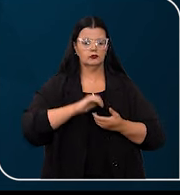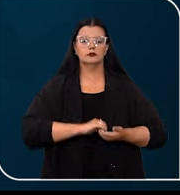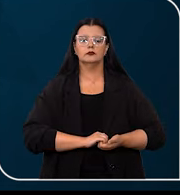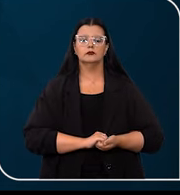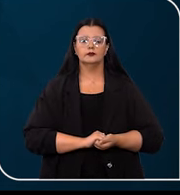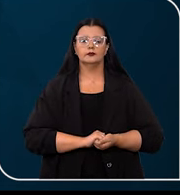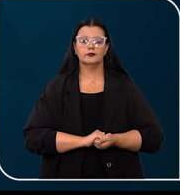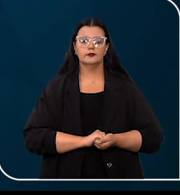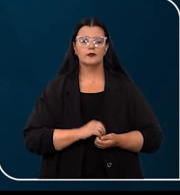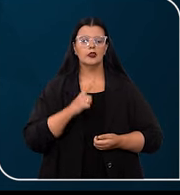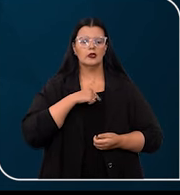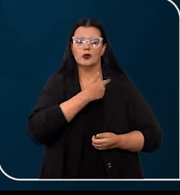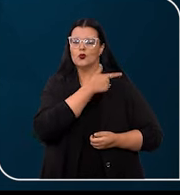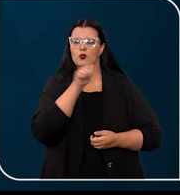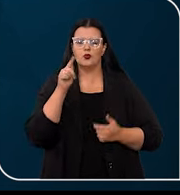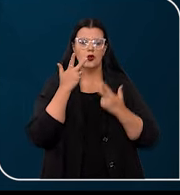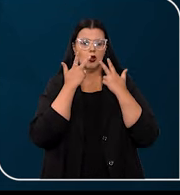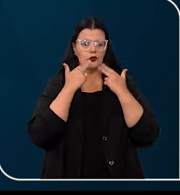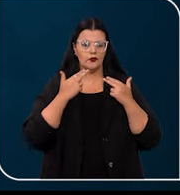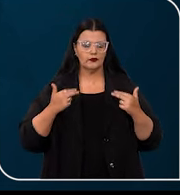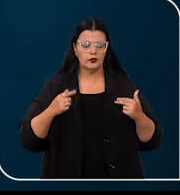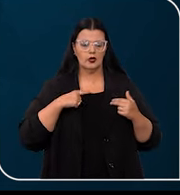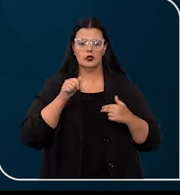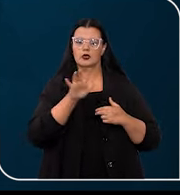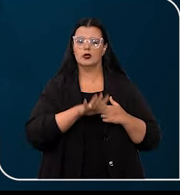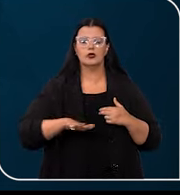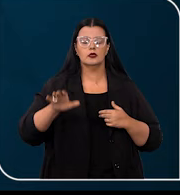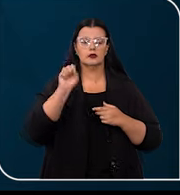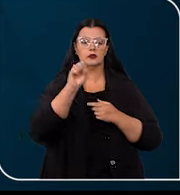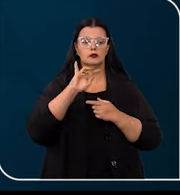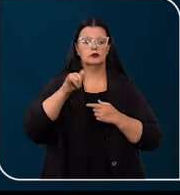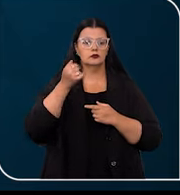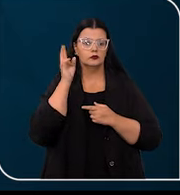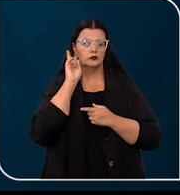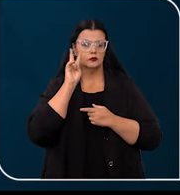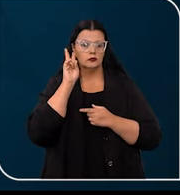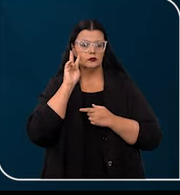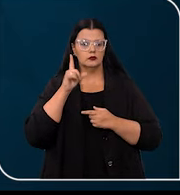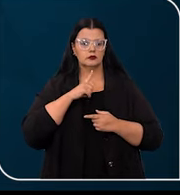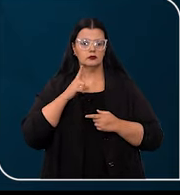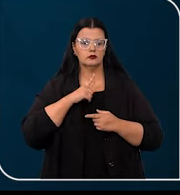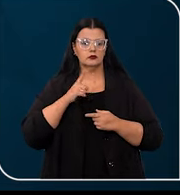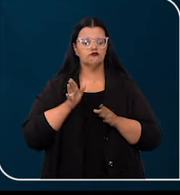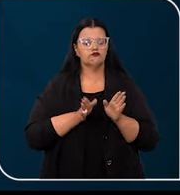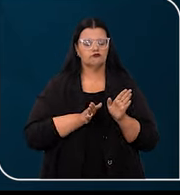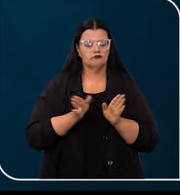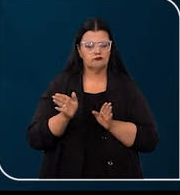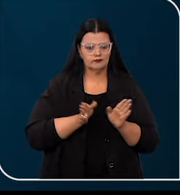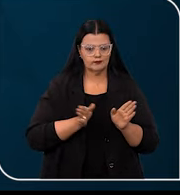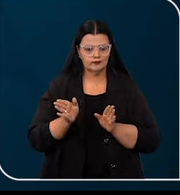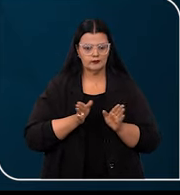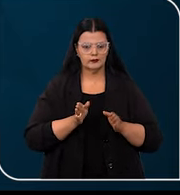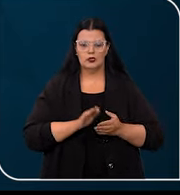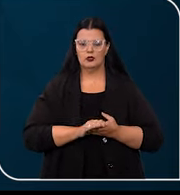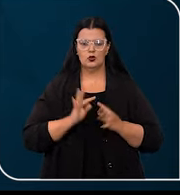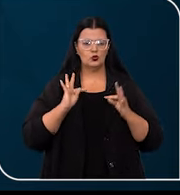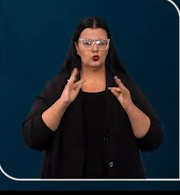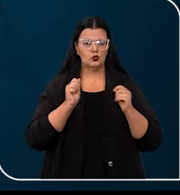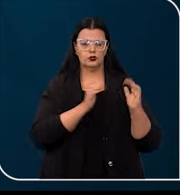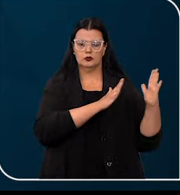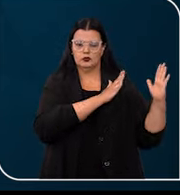niemer outra novidade é que o espaço STJ memória se tornou mais acessível toda a